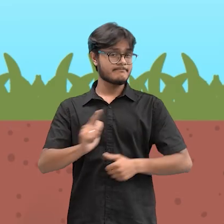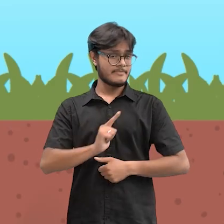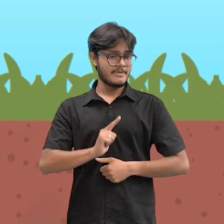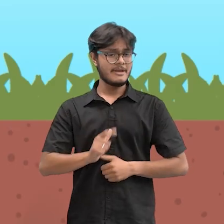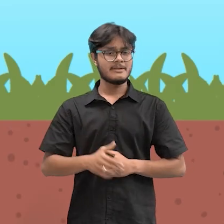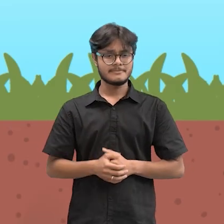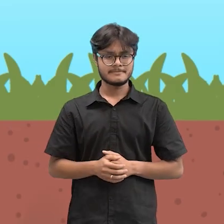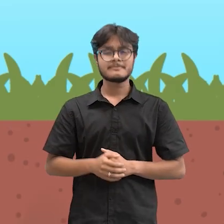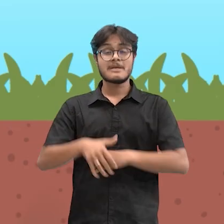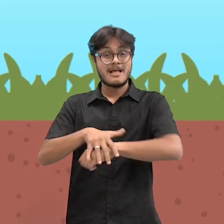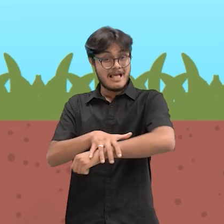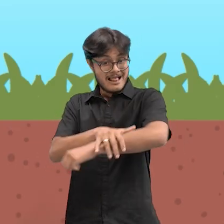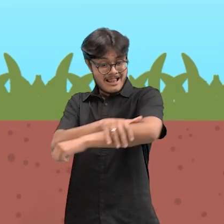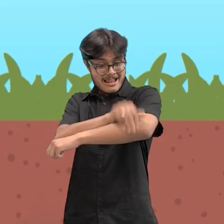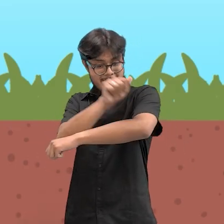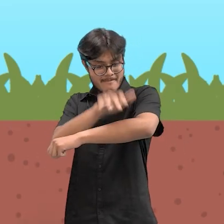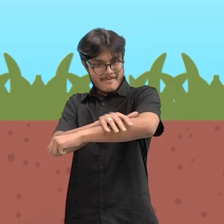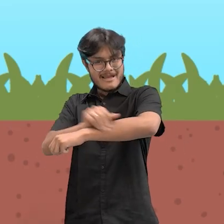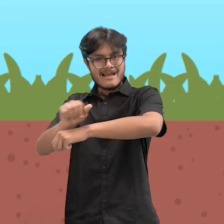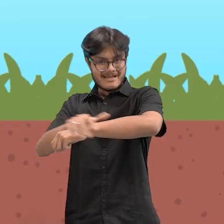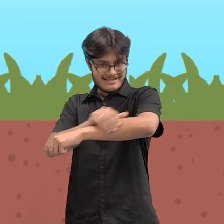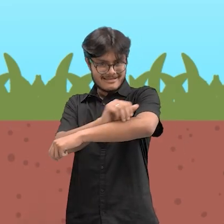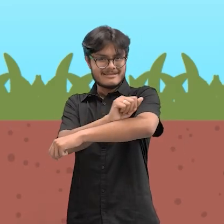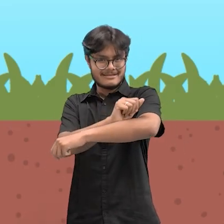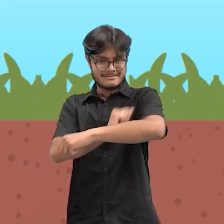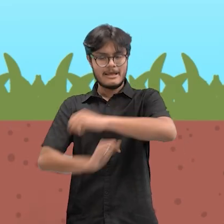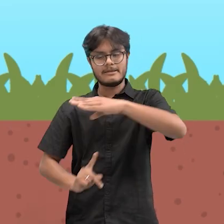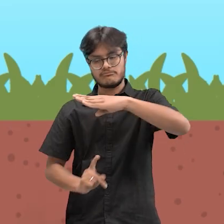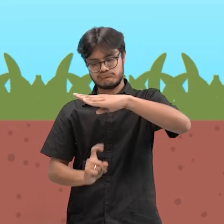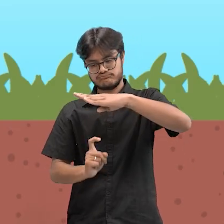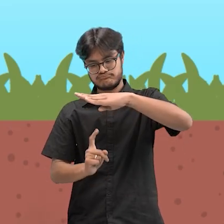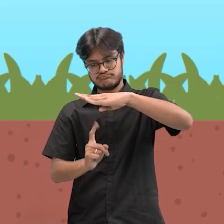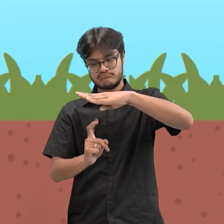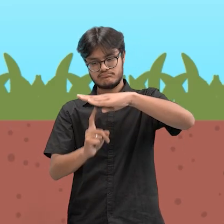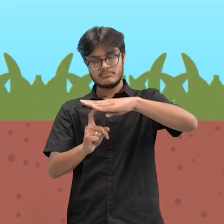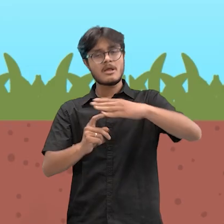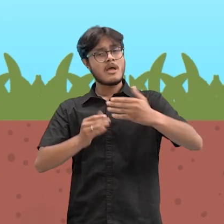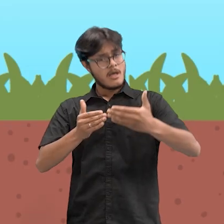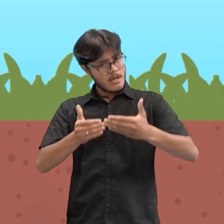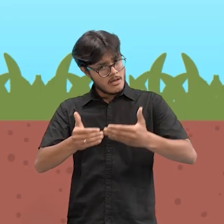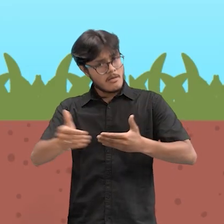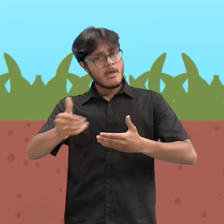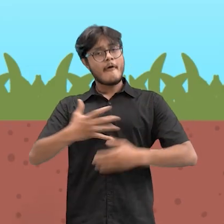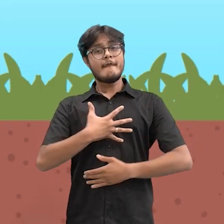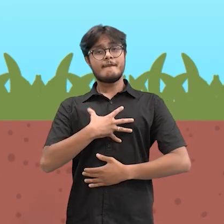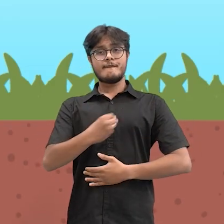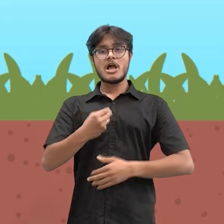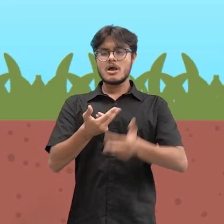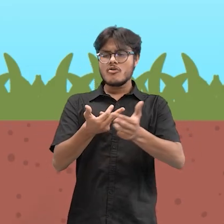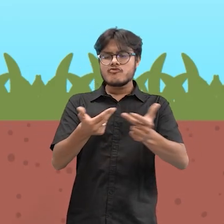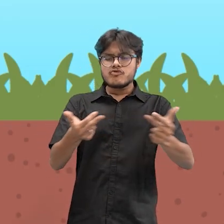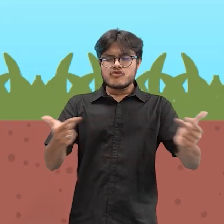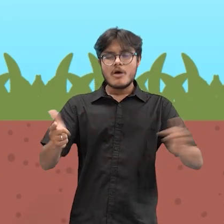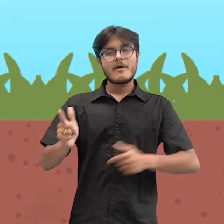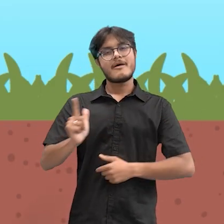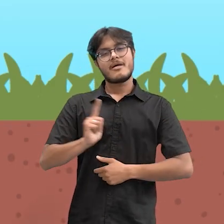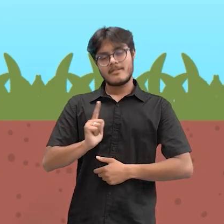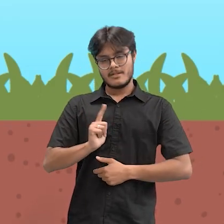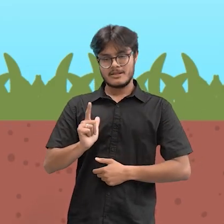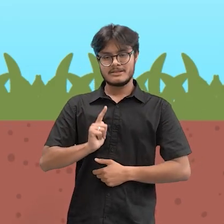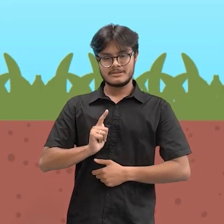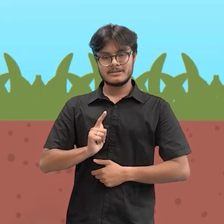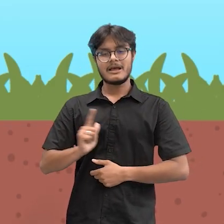pele da pessoa. E aí esse verme vai fazer o seu ciclo reprodutivo e vai causar